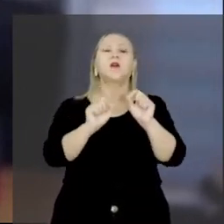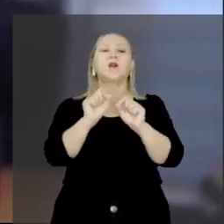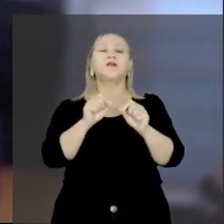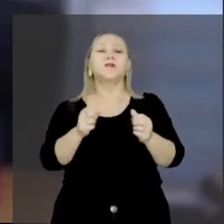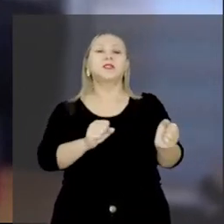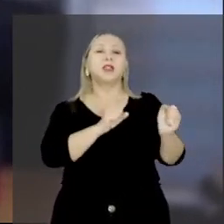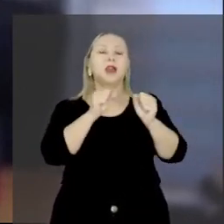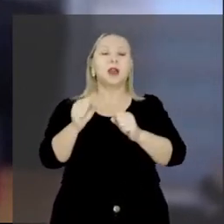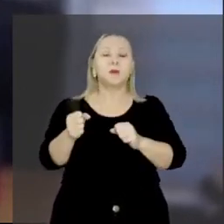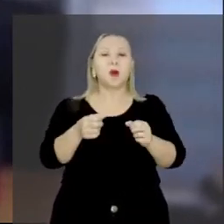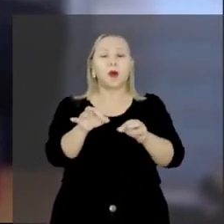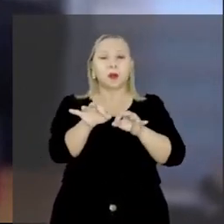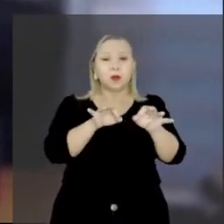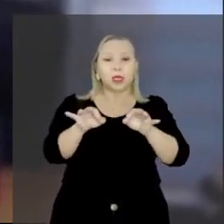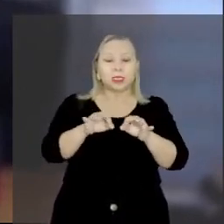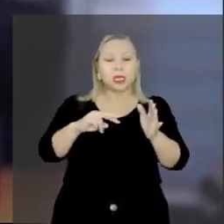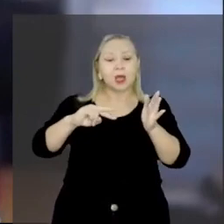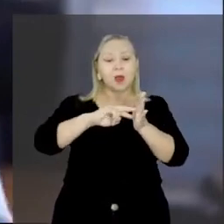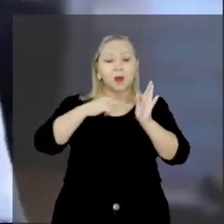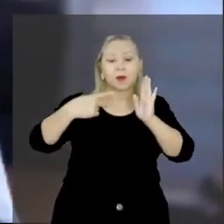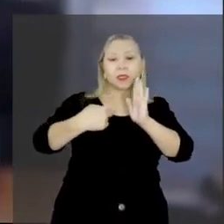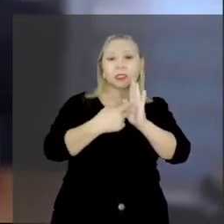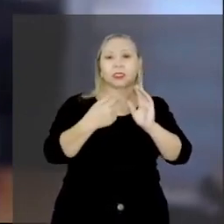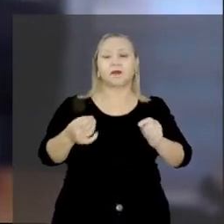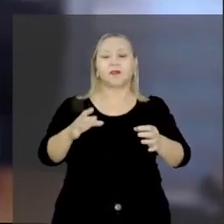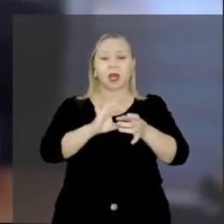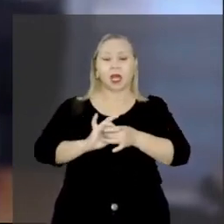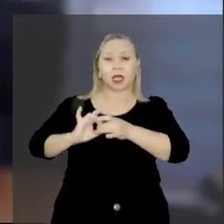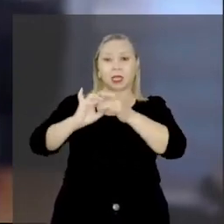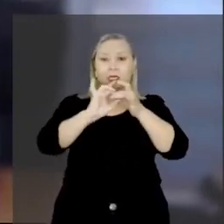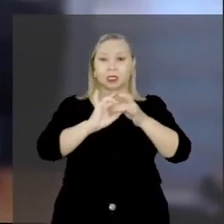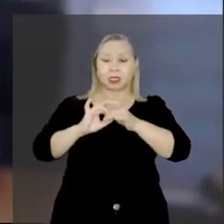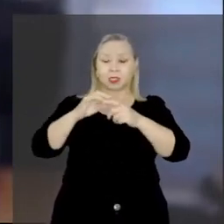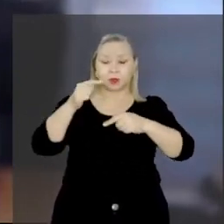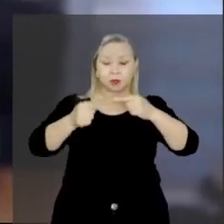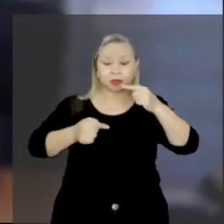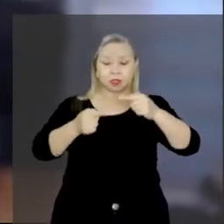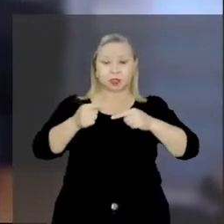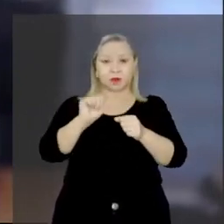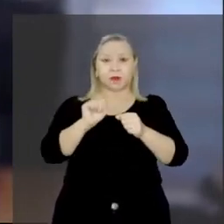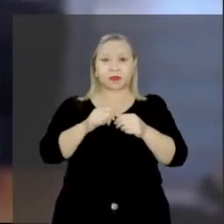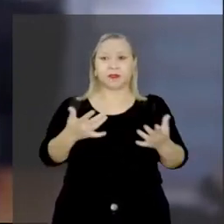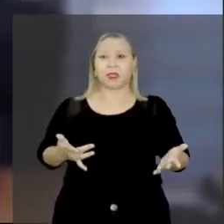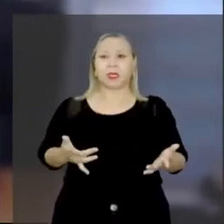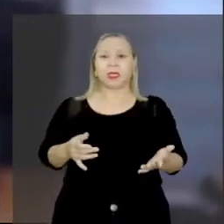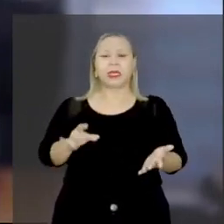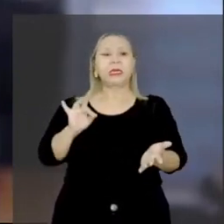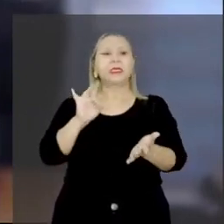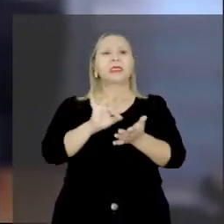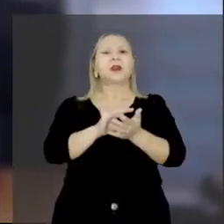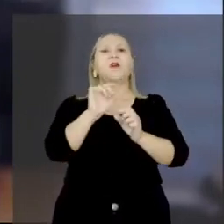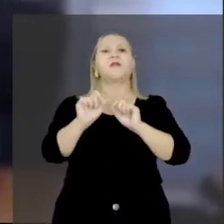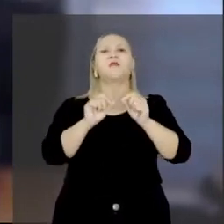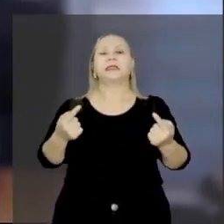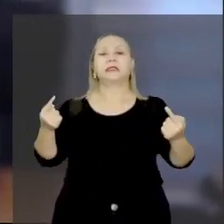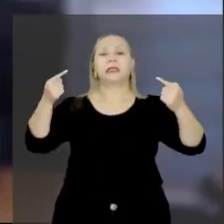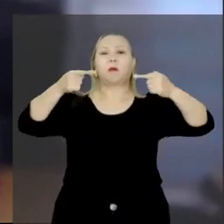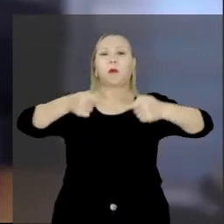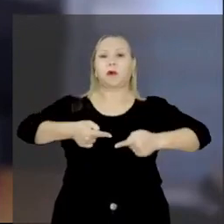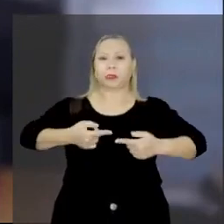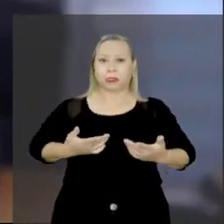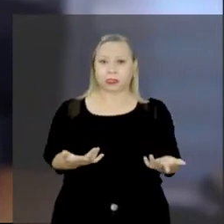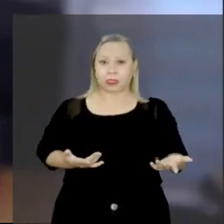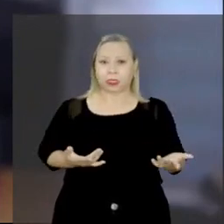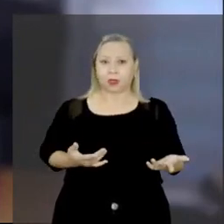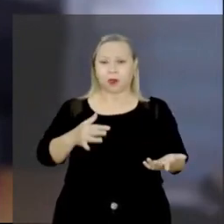teve de lados opostos, ou seja, a gente pode estar no mesmo lado em determinadas circunstâncias. O Alckmin ainda não